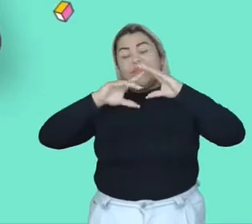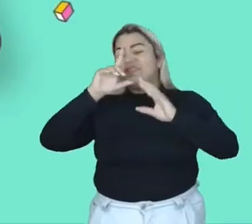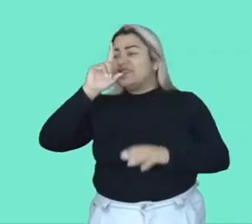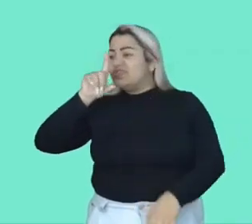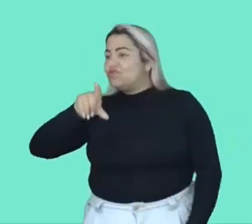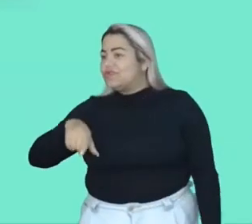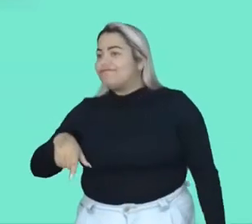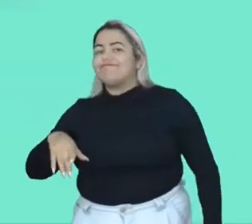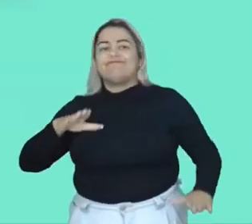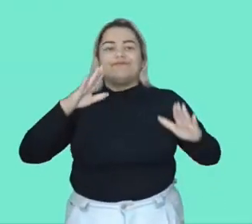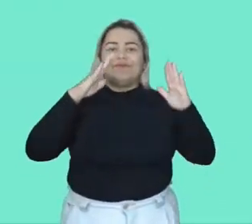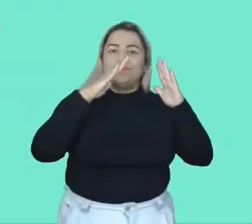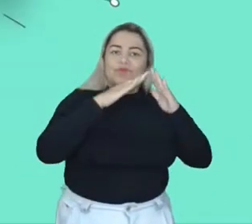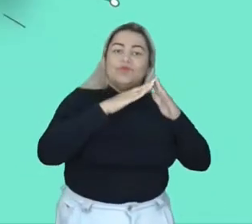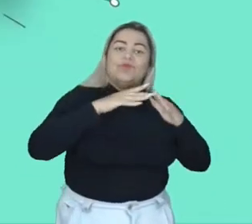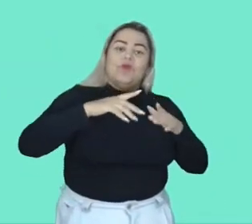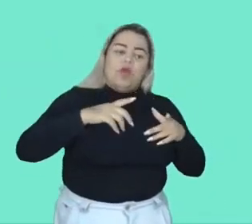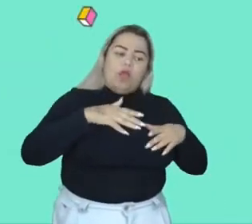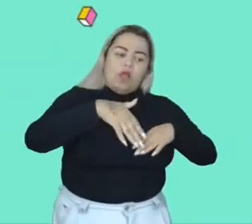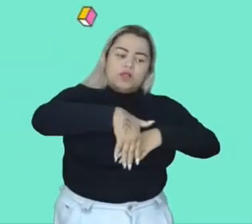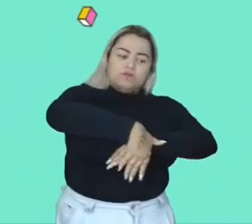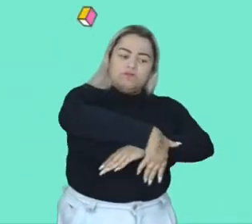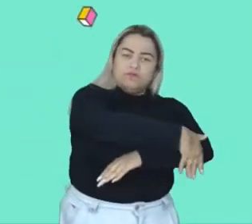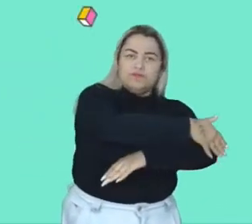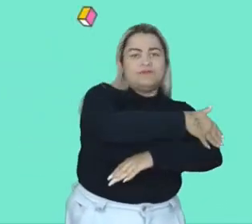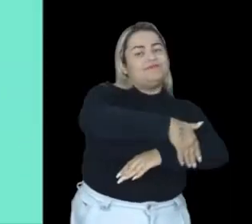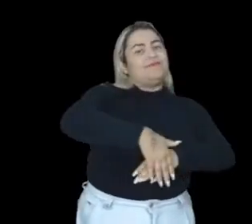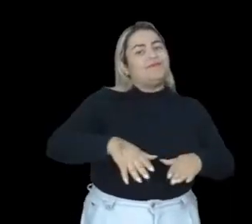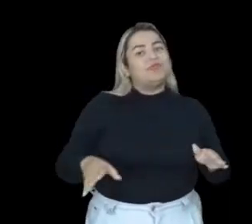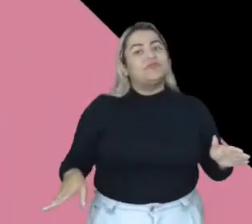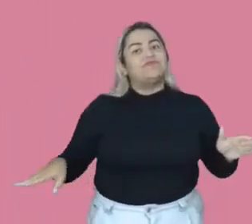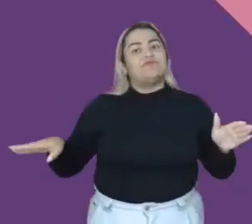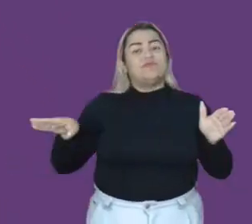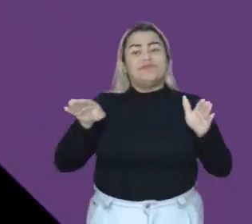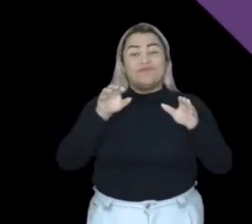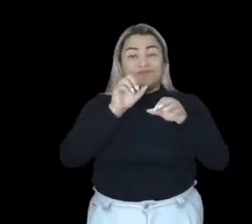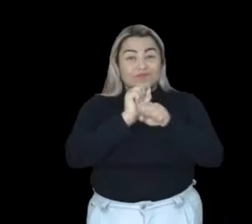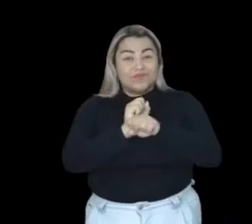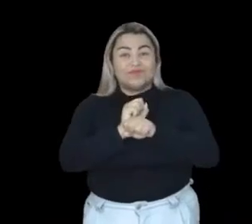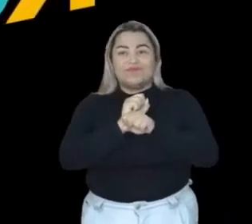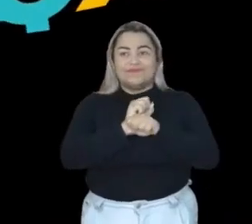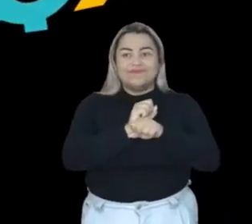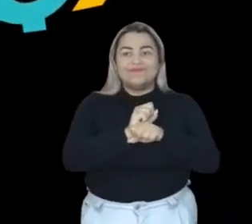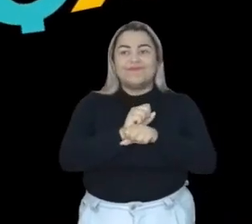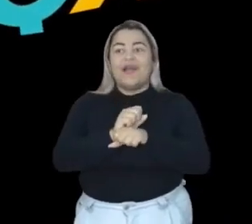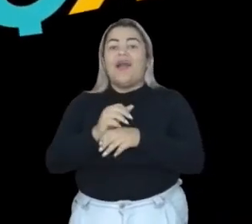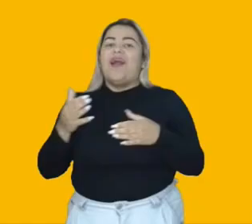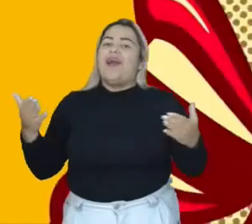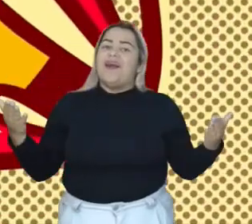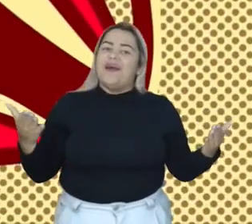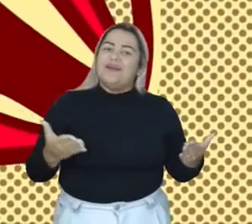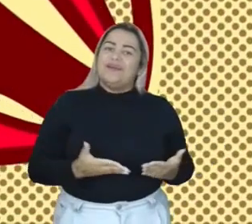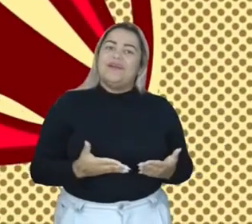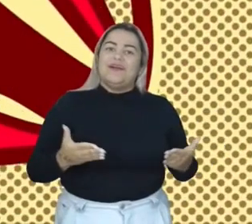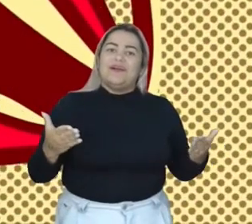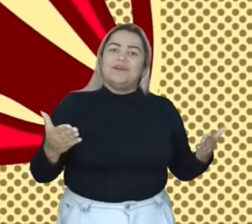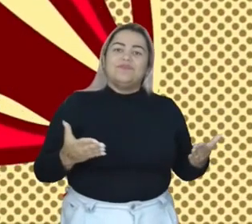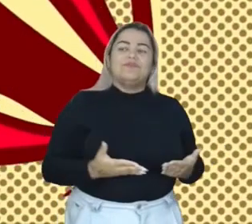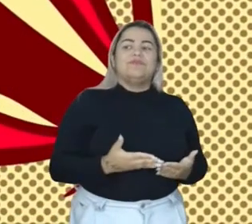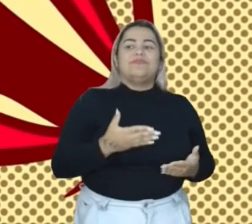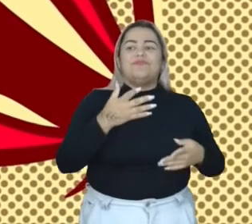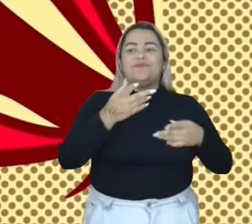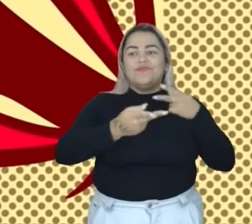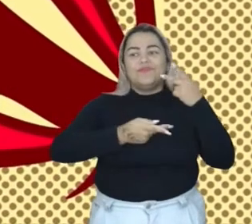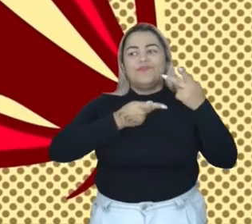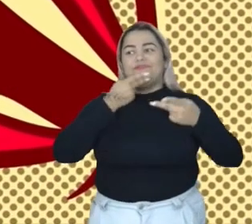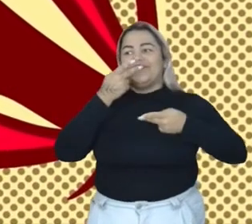Seja em casa, no campo, na rua ou na praça. Chega de mordaça,